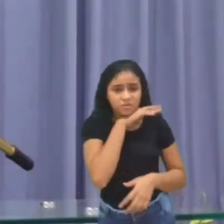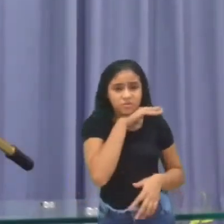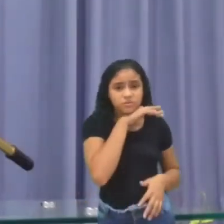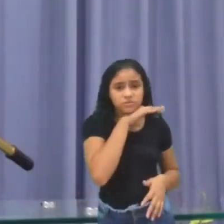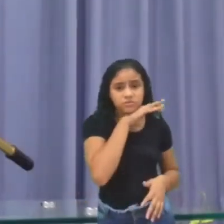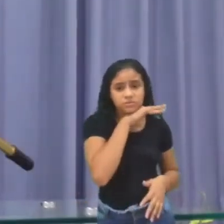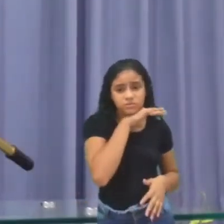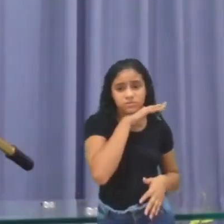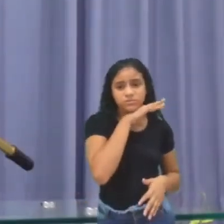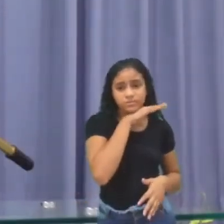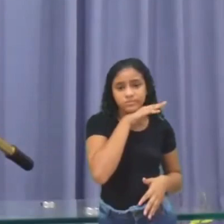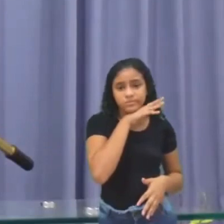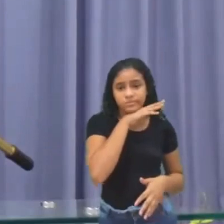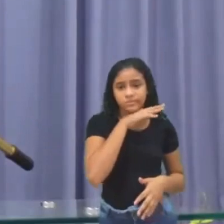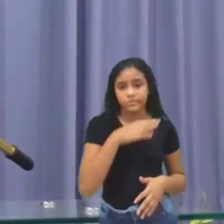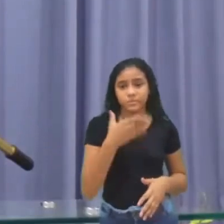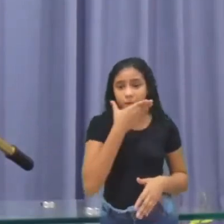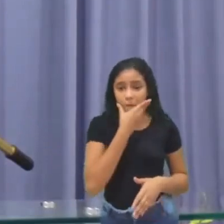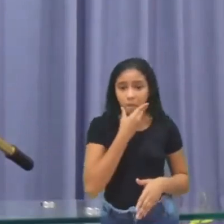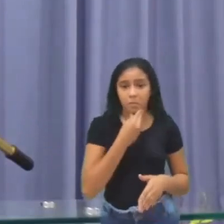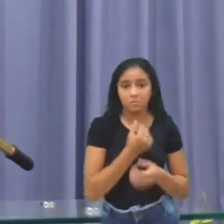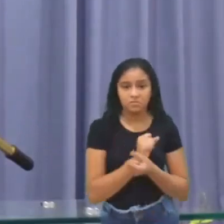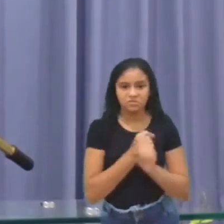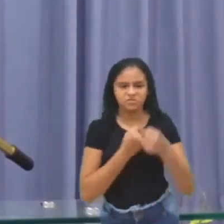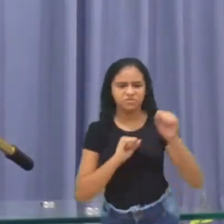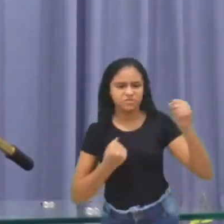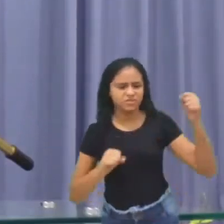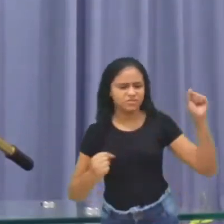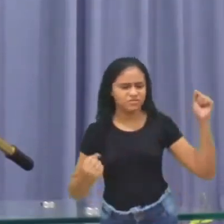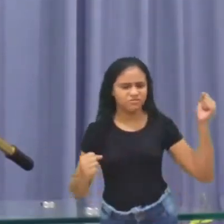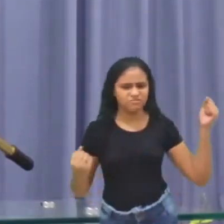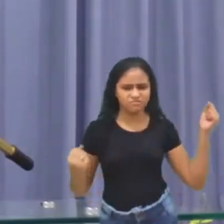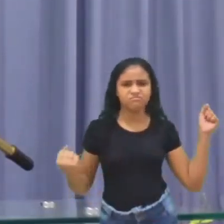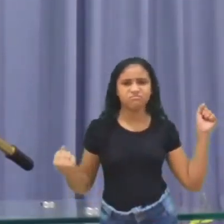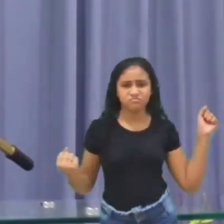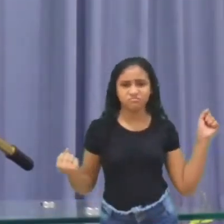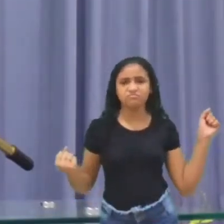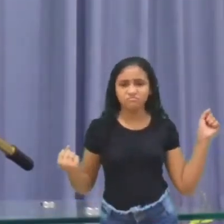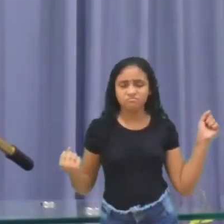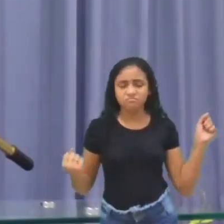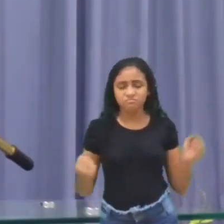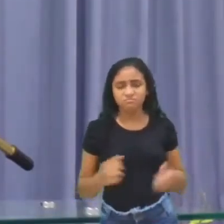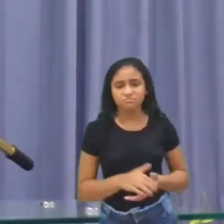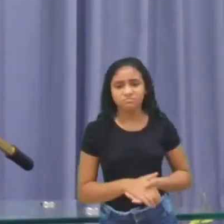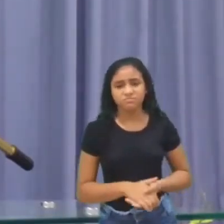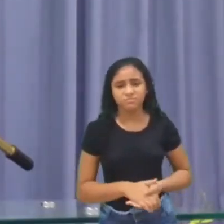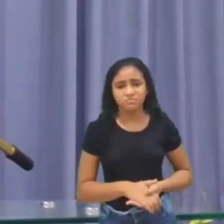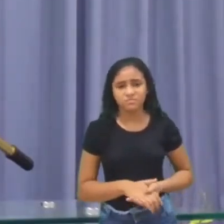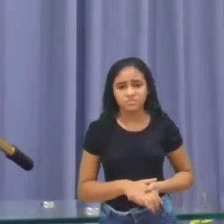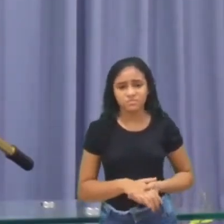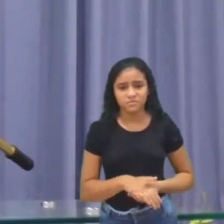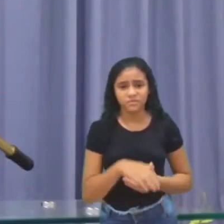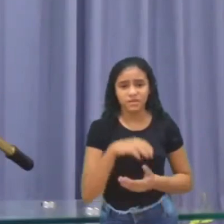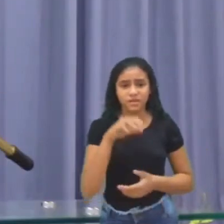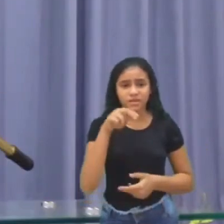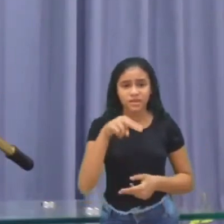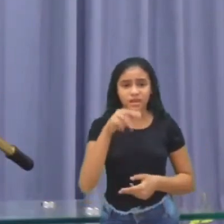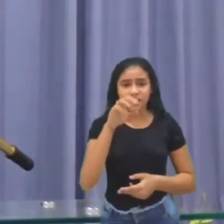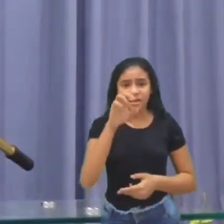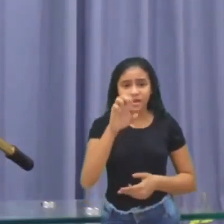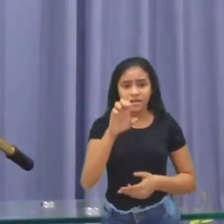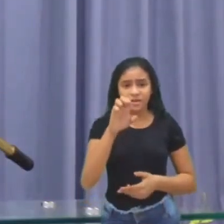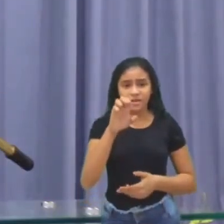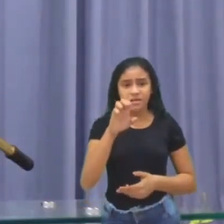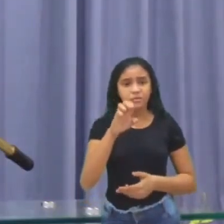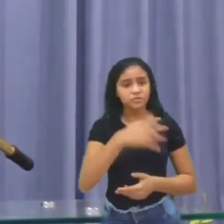que vimos nela são homens de grande estatura. Também vimos ali os nefilins, isto é, os filhos